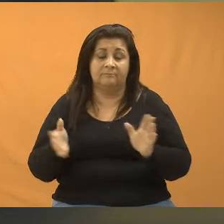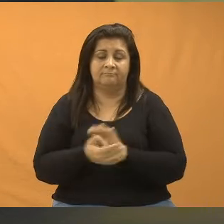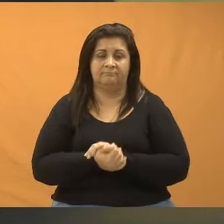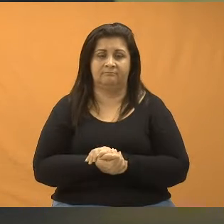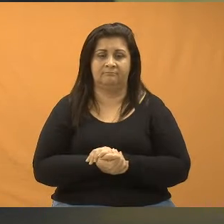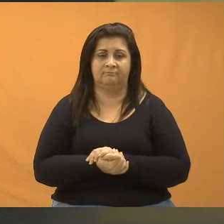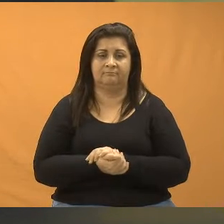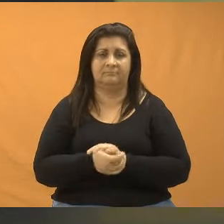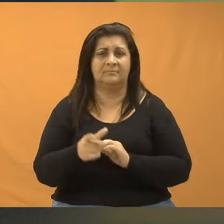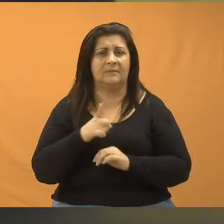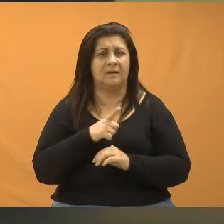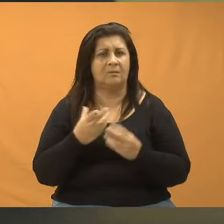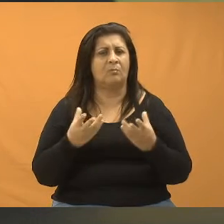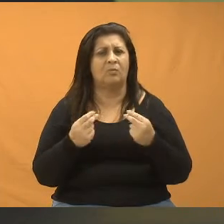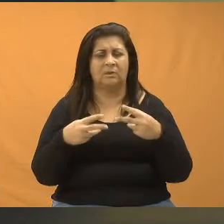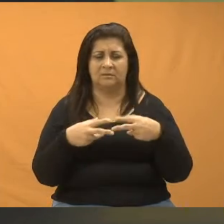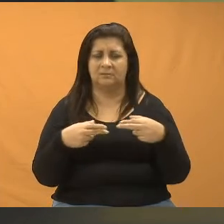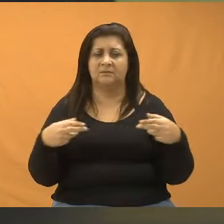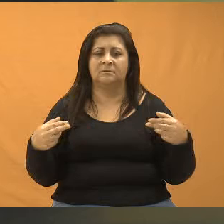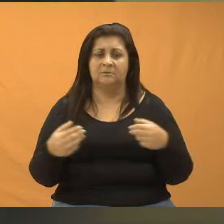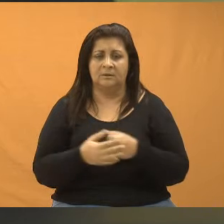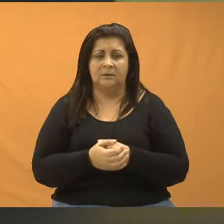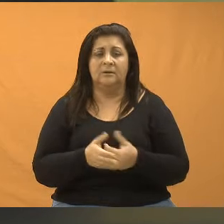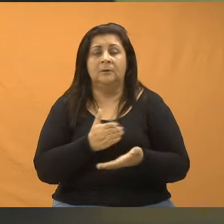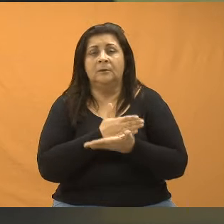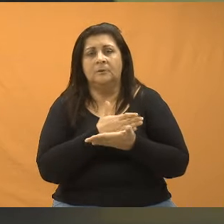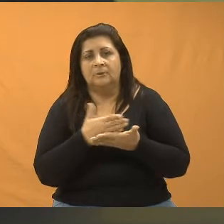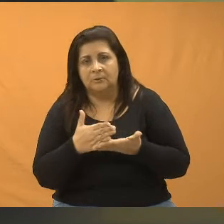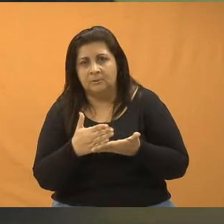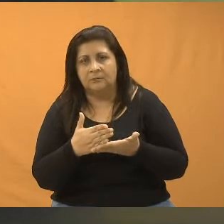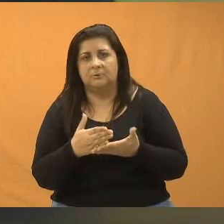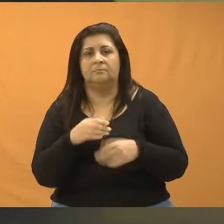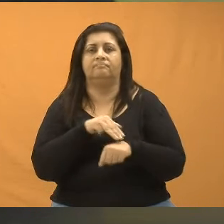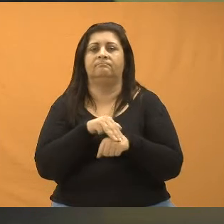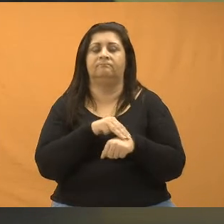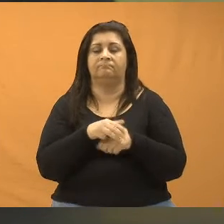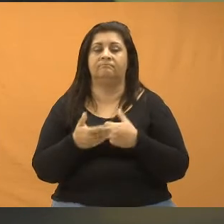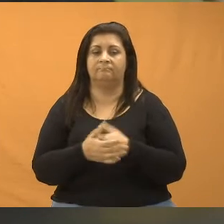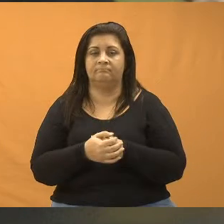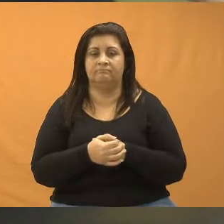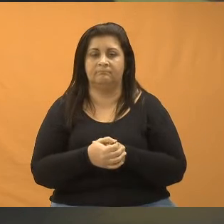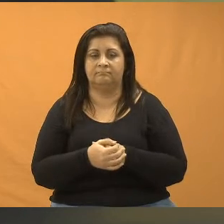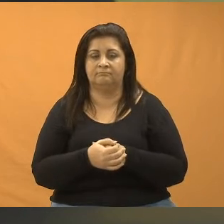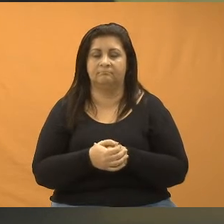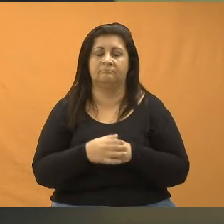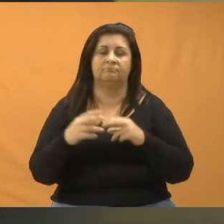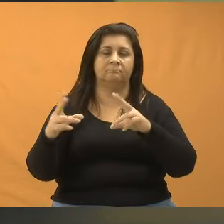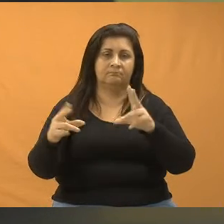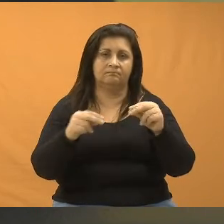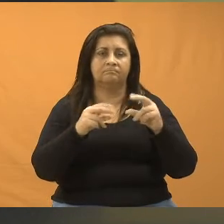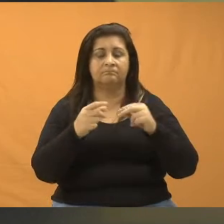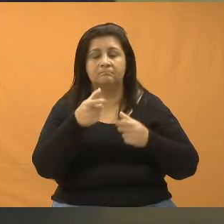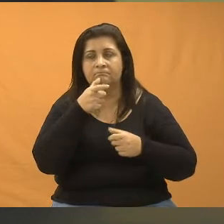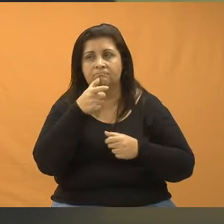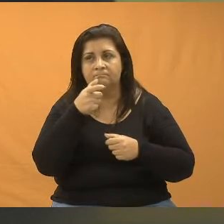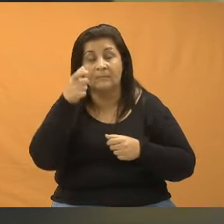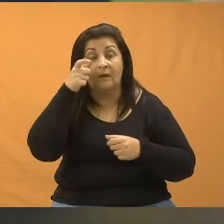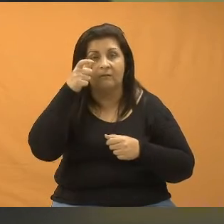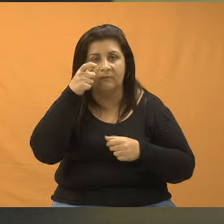série de caminhos que a gente precisa começar a trilhar, né? E discutindo. Acho que a gente pode